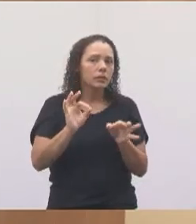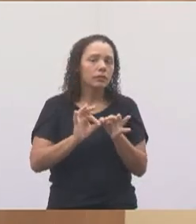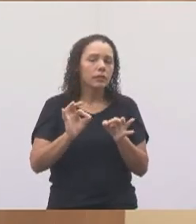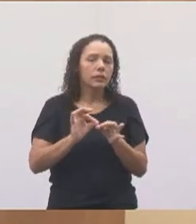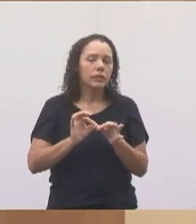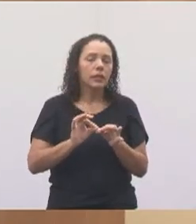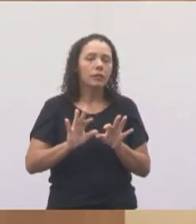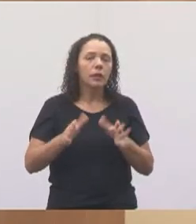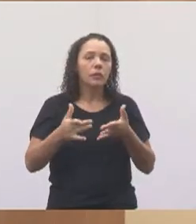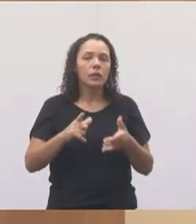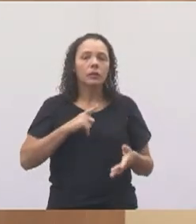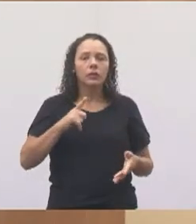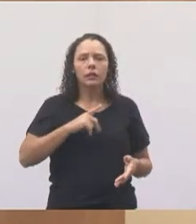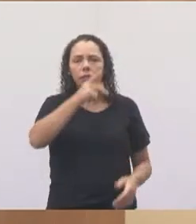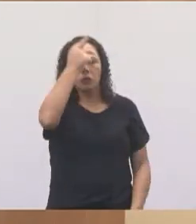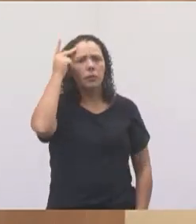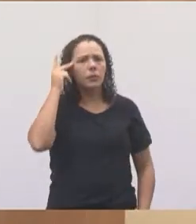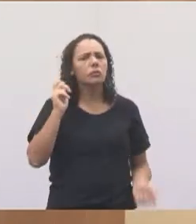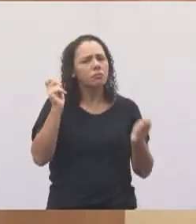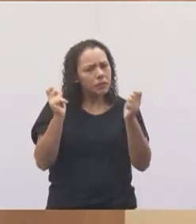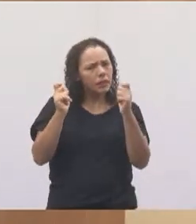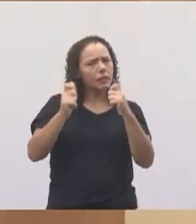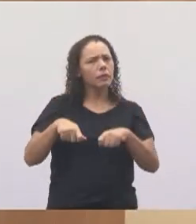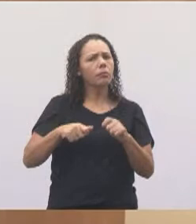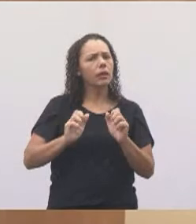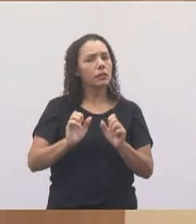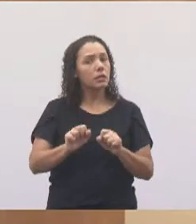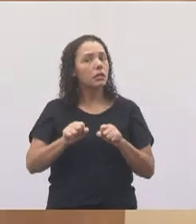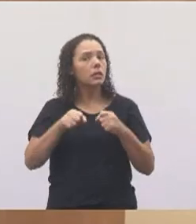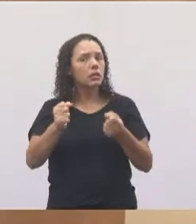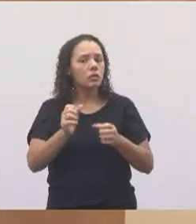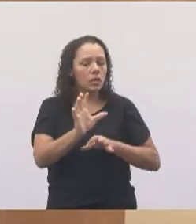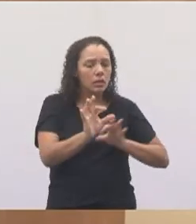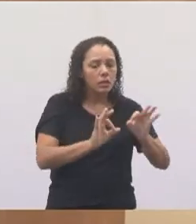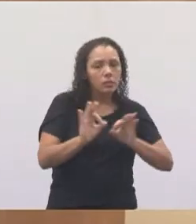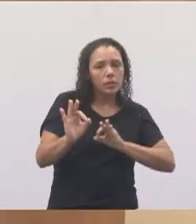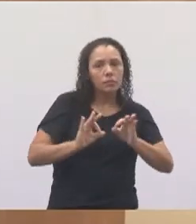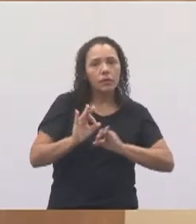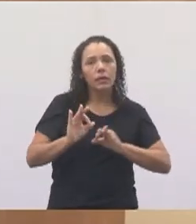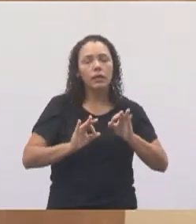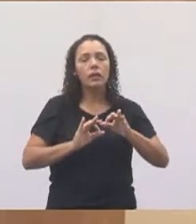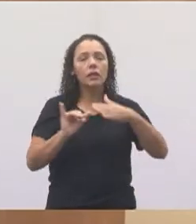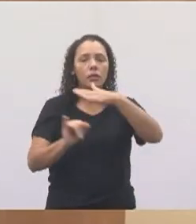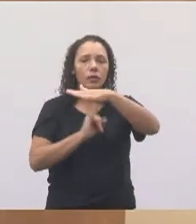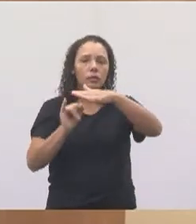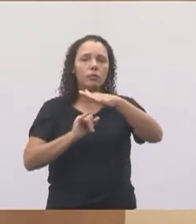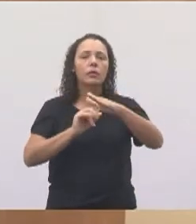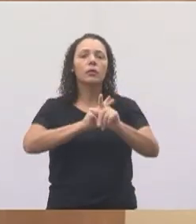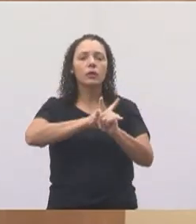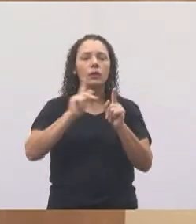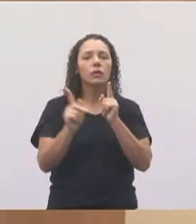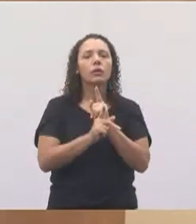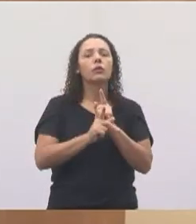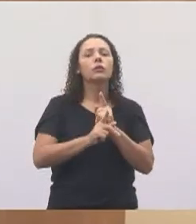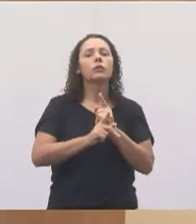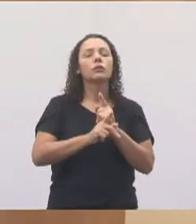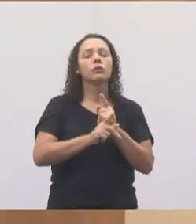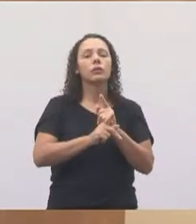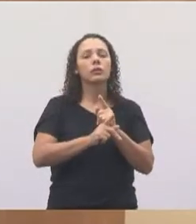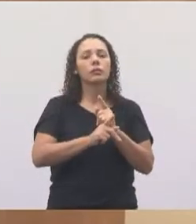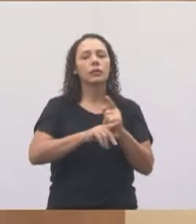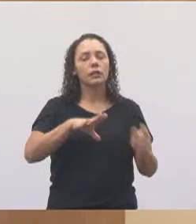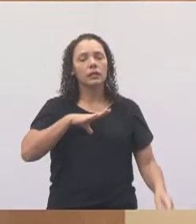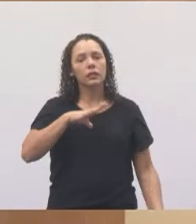pessoa à frente que luta por isso e que coloca em ordem o IPMJ, juntamente com o prefeito municipal de Jacareí,